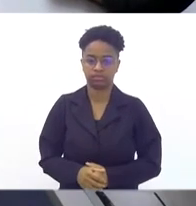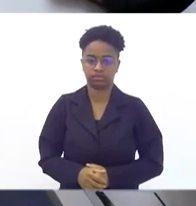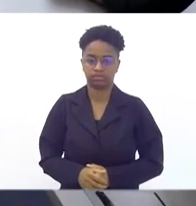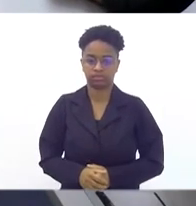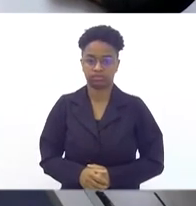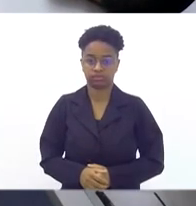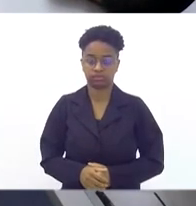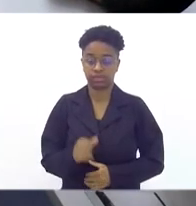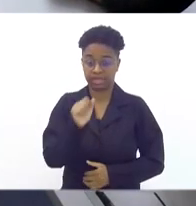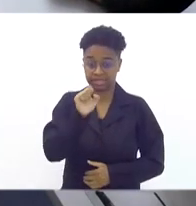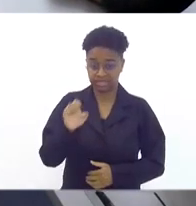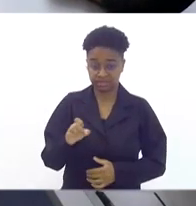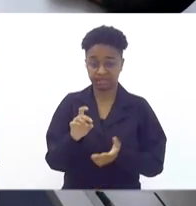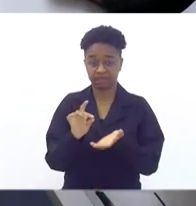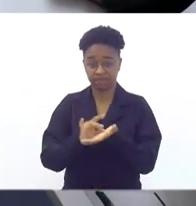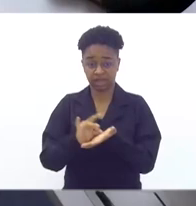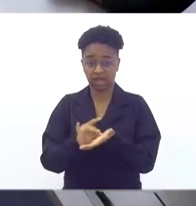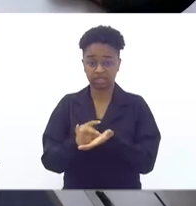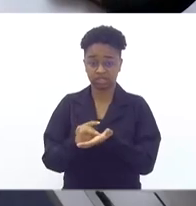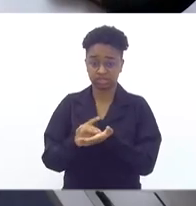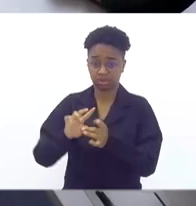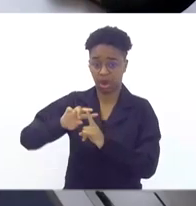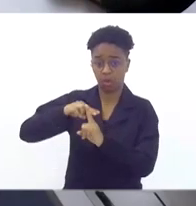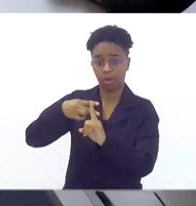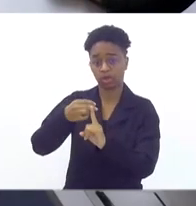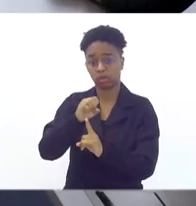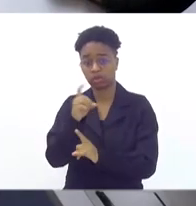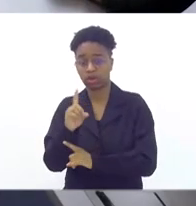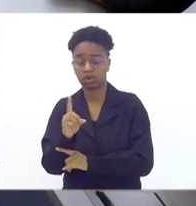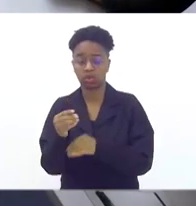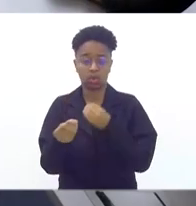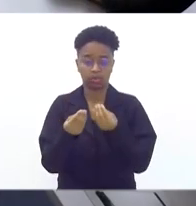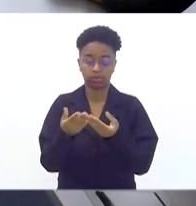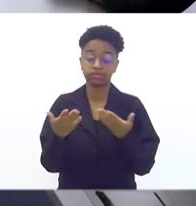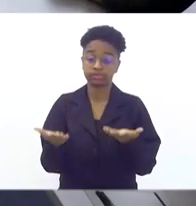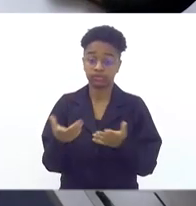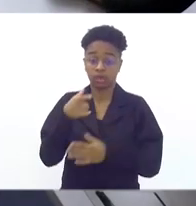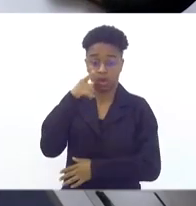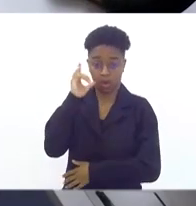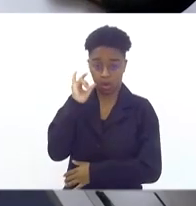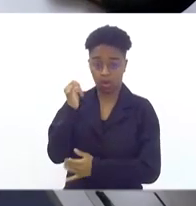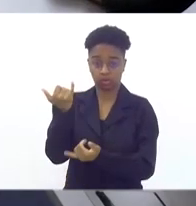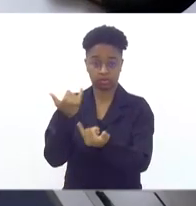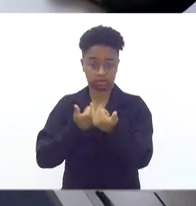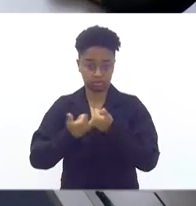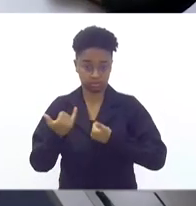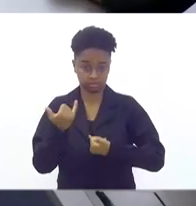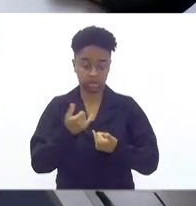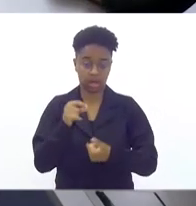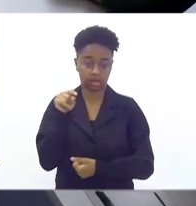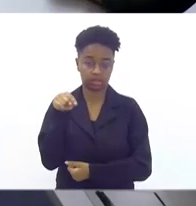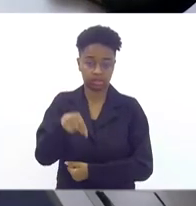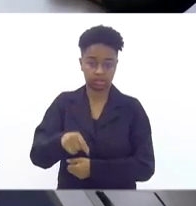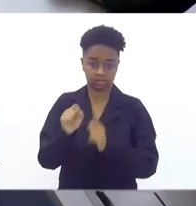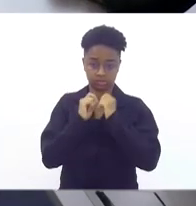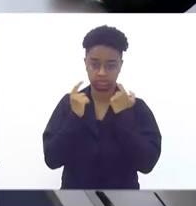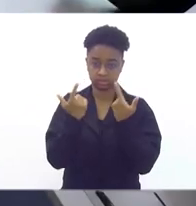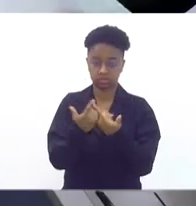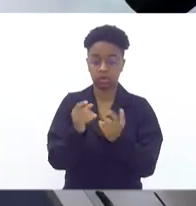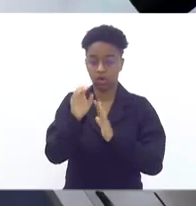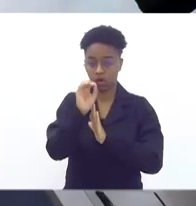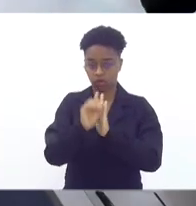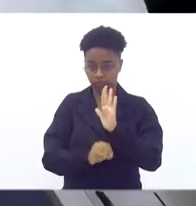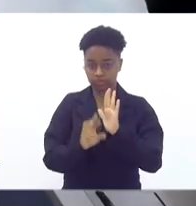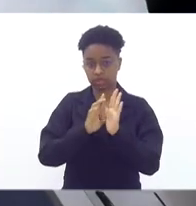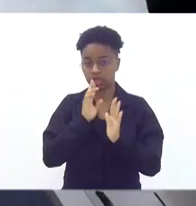teve aumento é E aí ontem nós recebemos então a notícia aqui nessa casa de que o Ofício